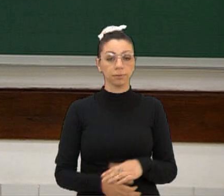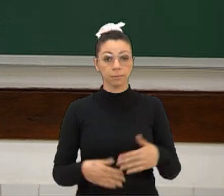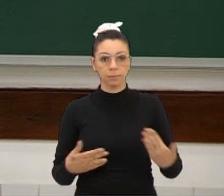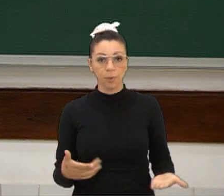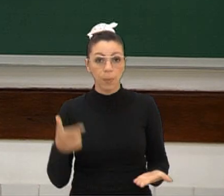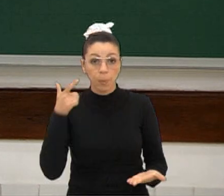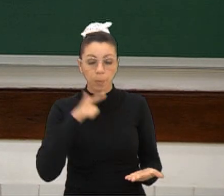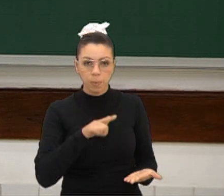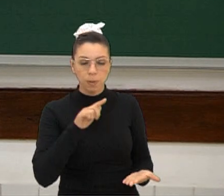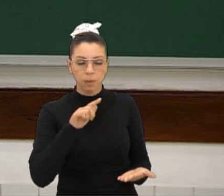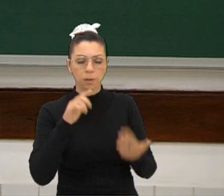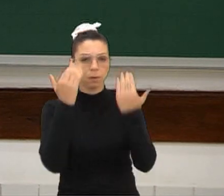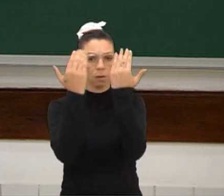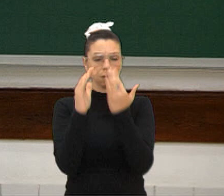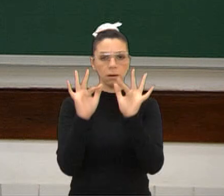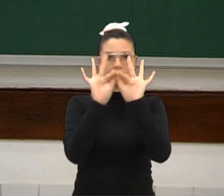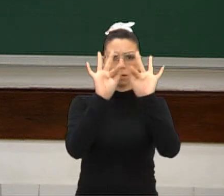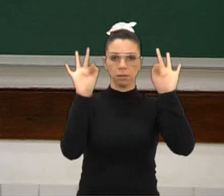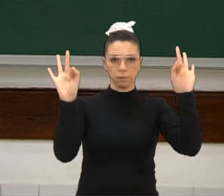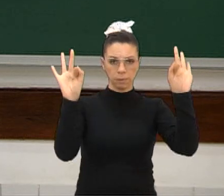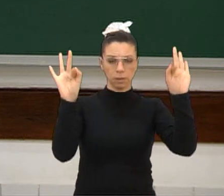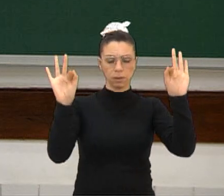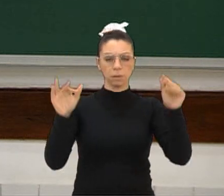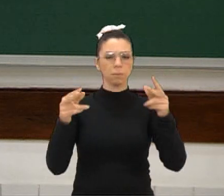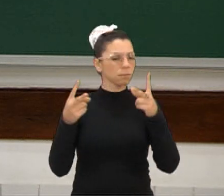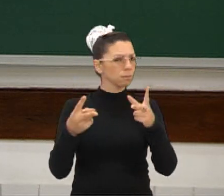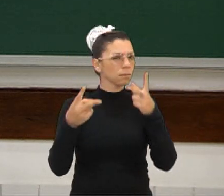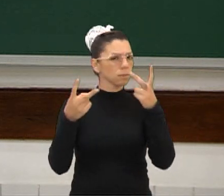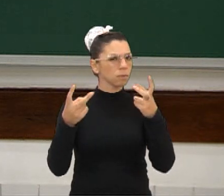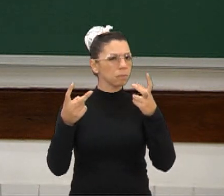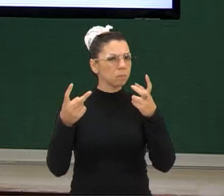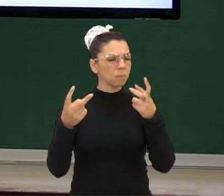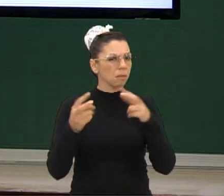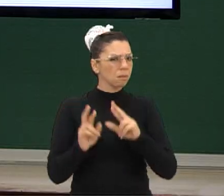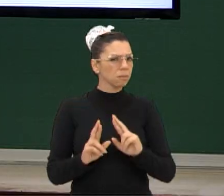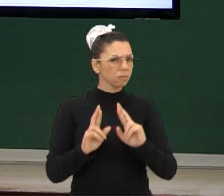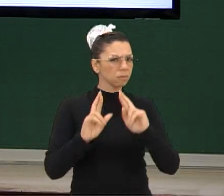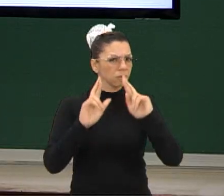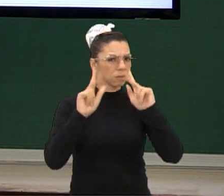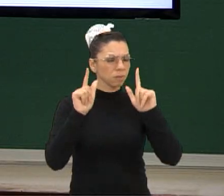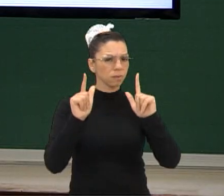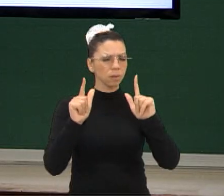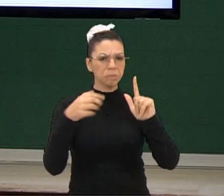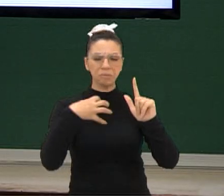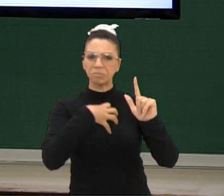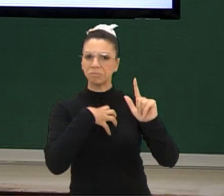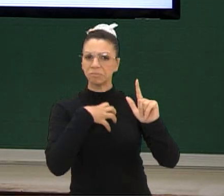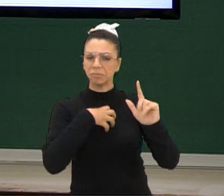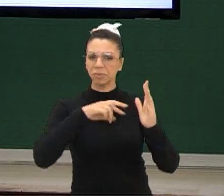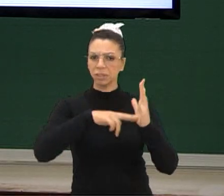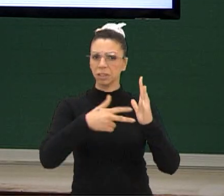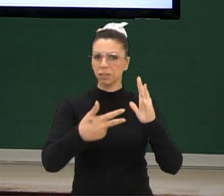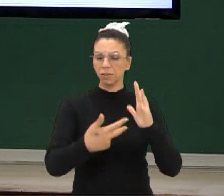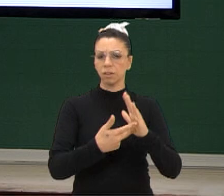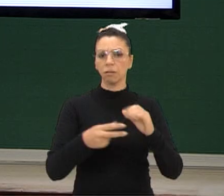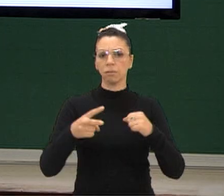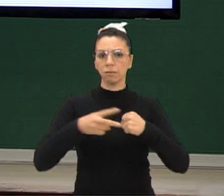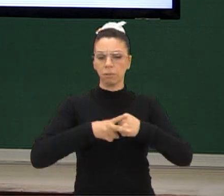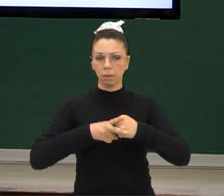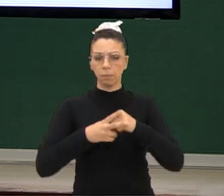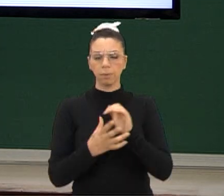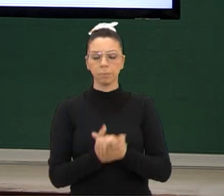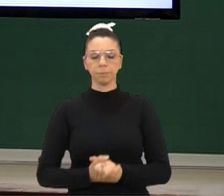Então, conseguiram fazer a análise dessas orações? Perceberam ali alguma diferença de sentido no verbo?